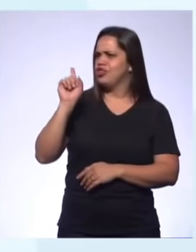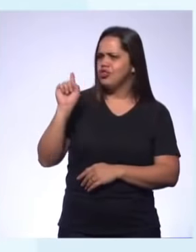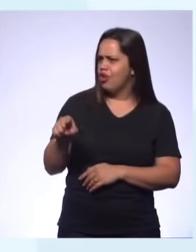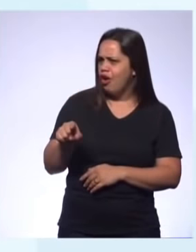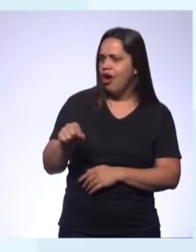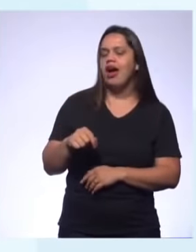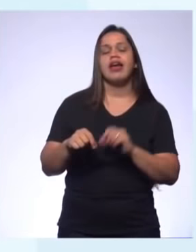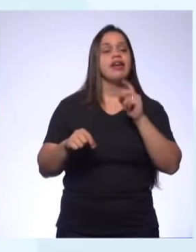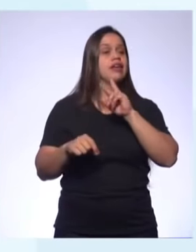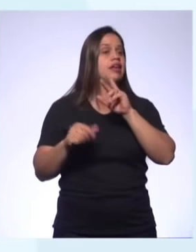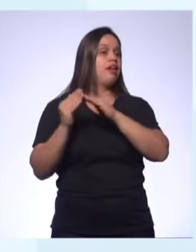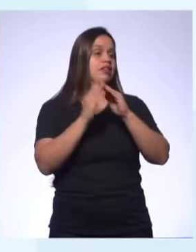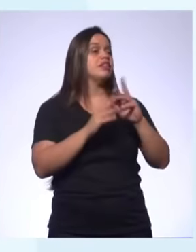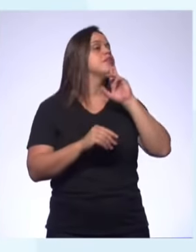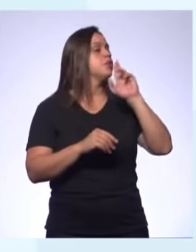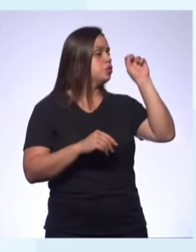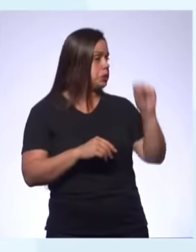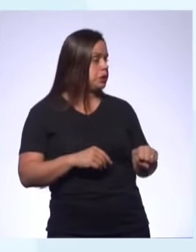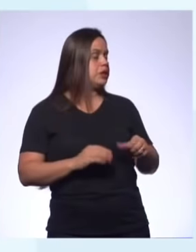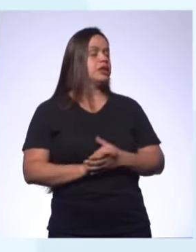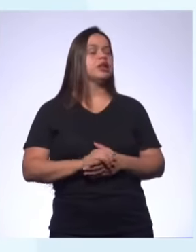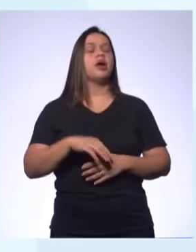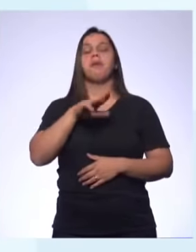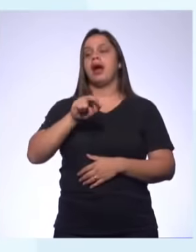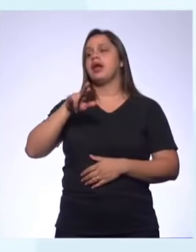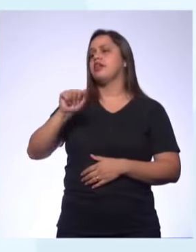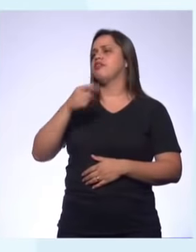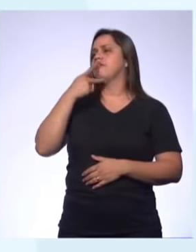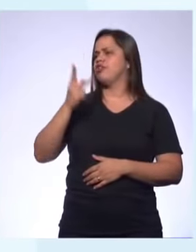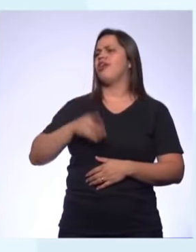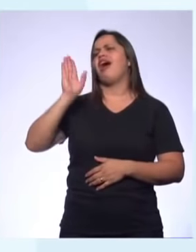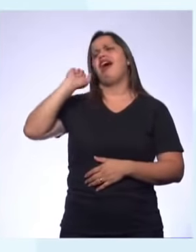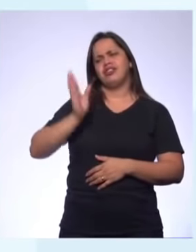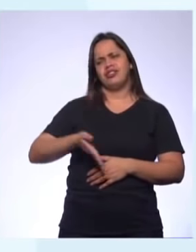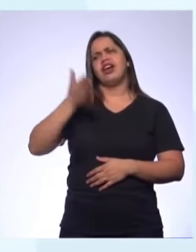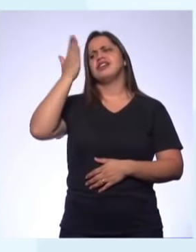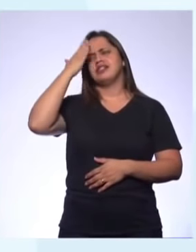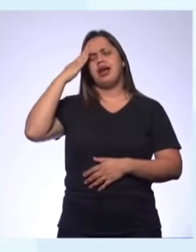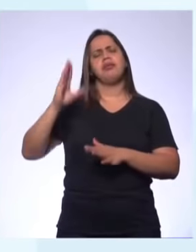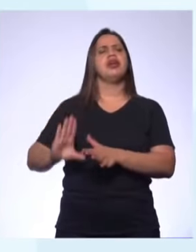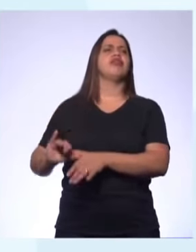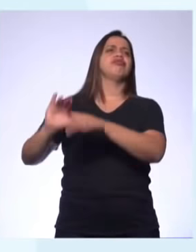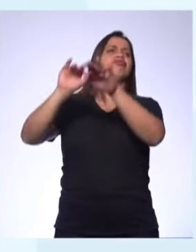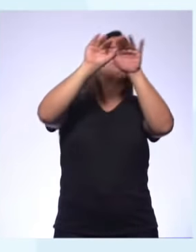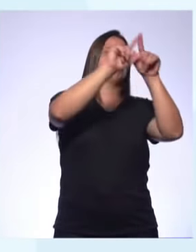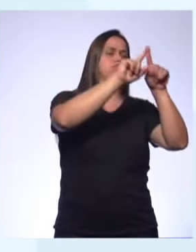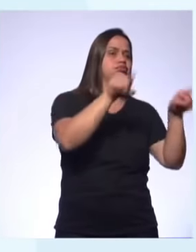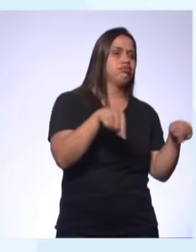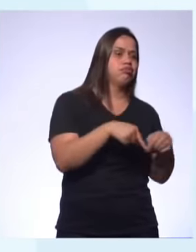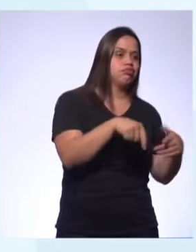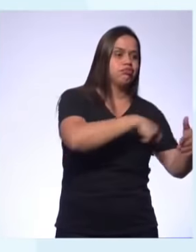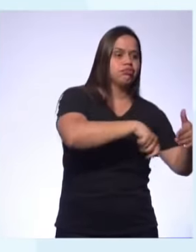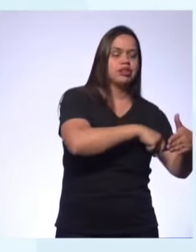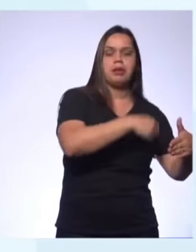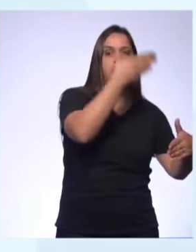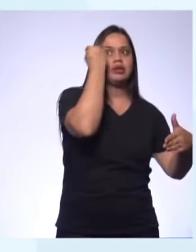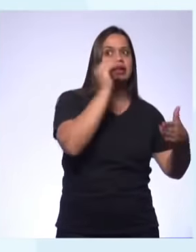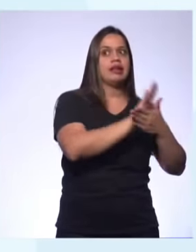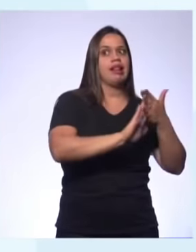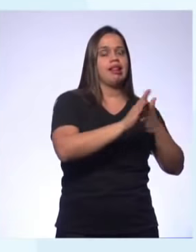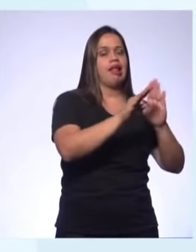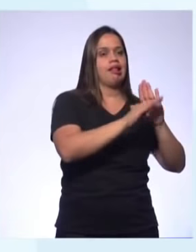sim. Maria Angula virou-se para a vizinha, disse que aquilo ela já sabia e voou para sua cozinha para que não esquecesse a receita. Então, eu